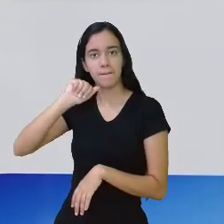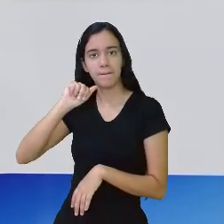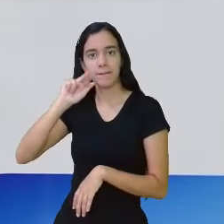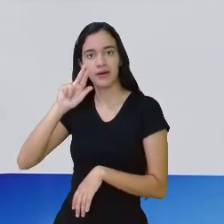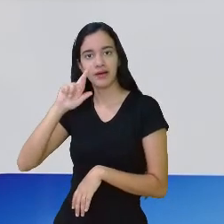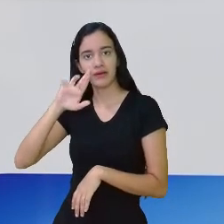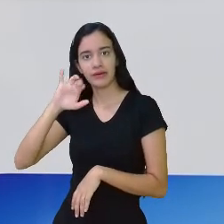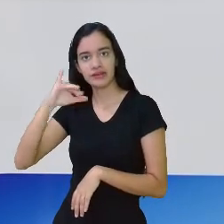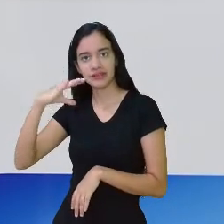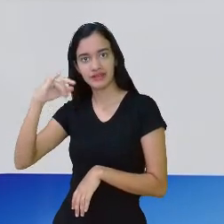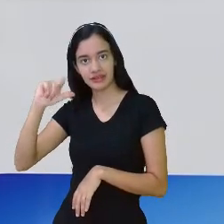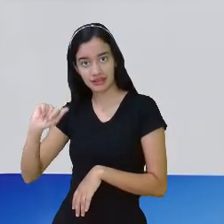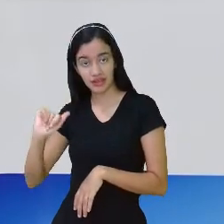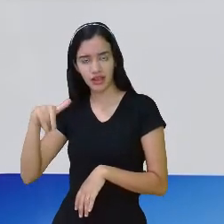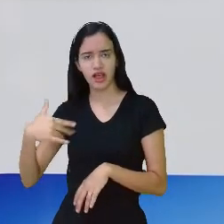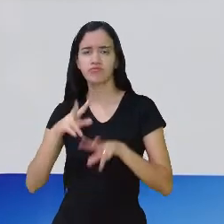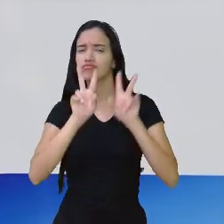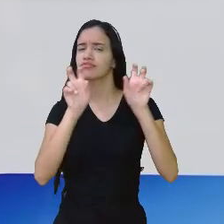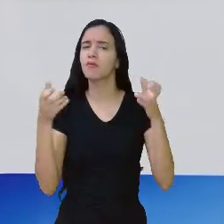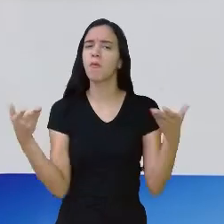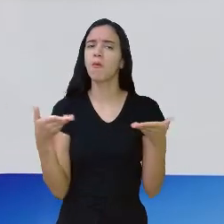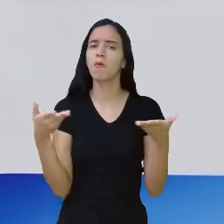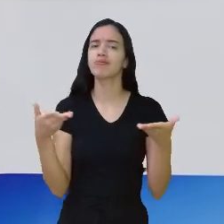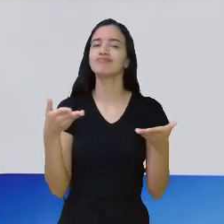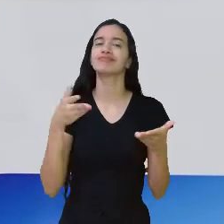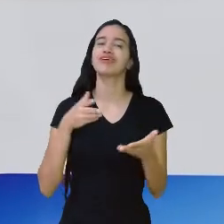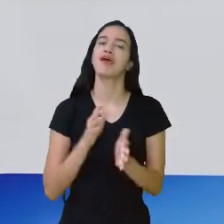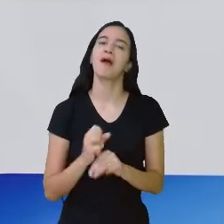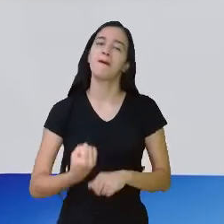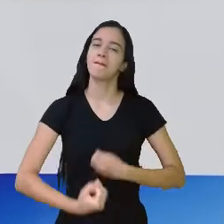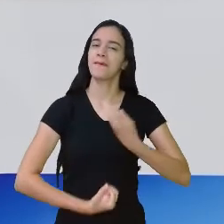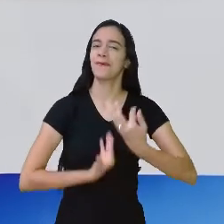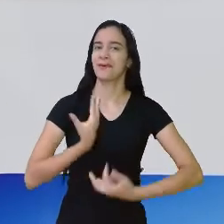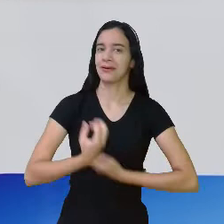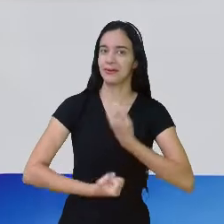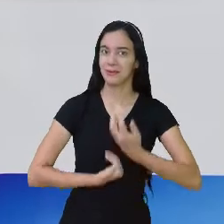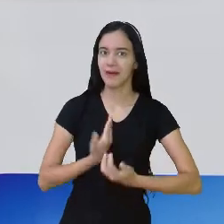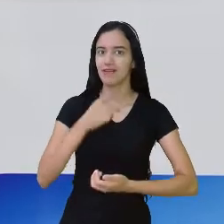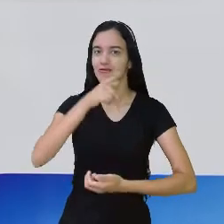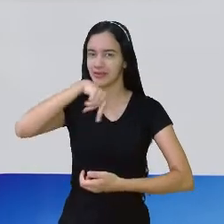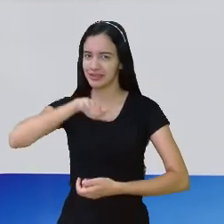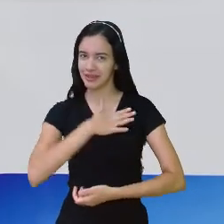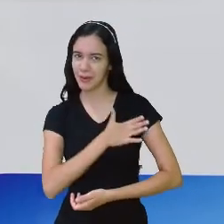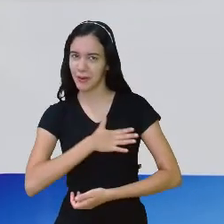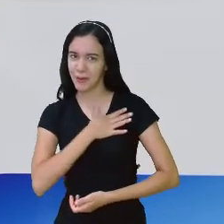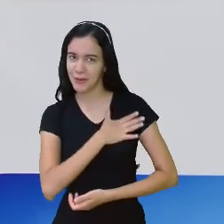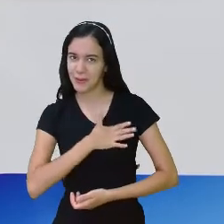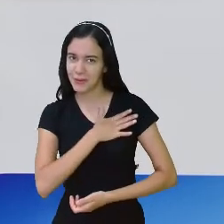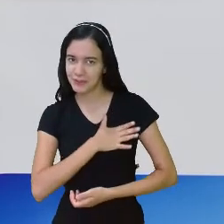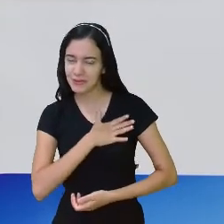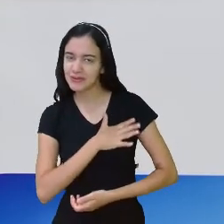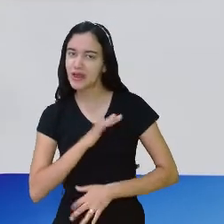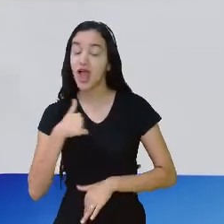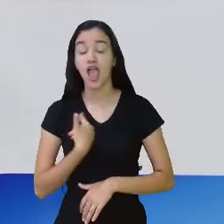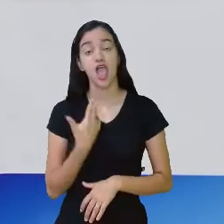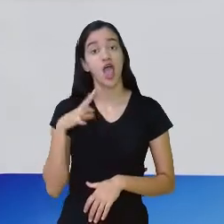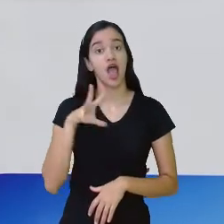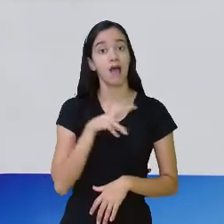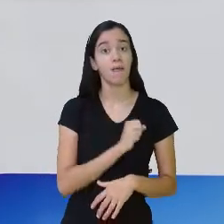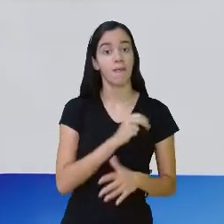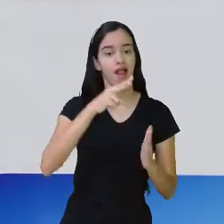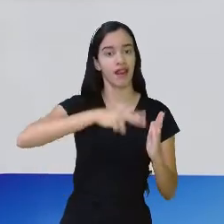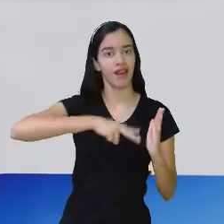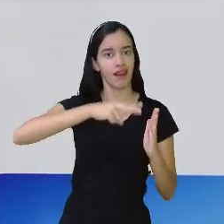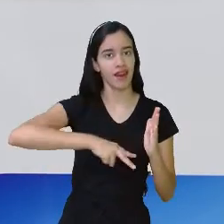tema é poemas. Vocês gostam de poemas? Vocês já sabem que eu adoro ler. E